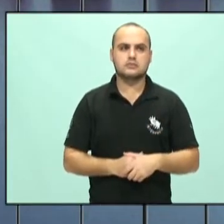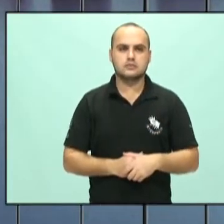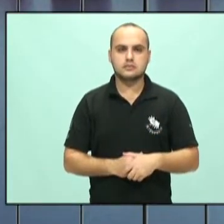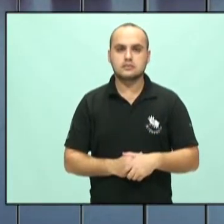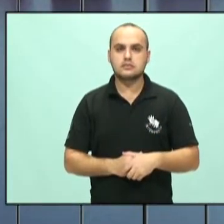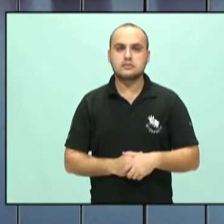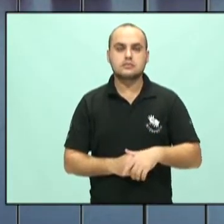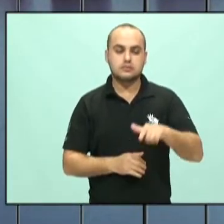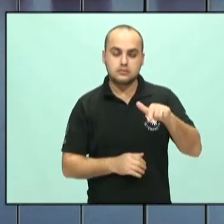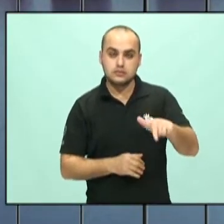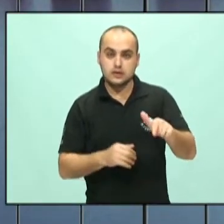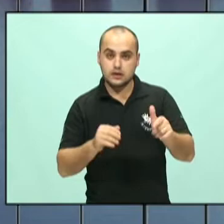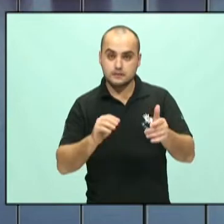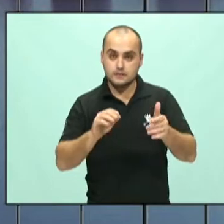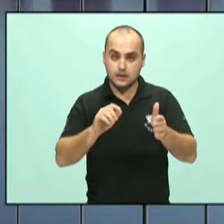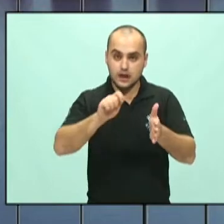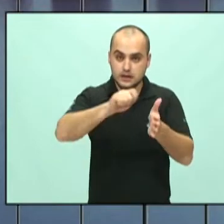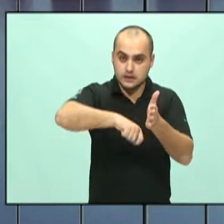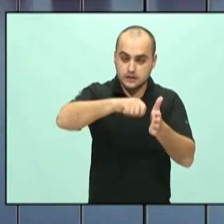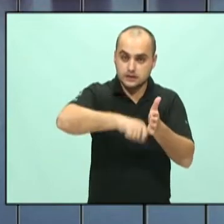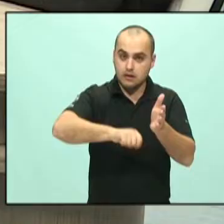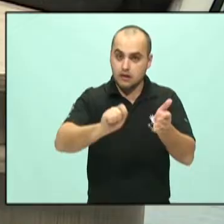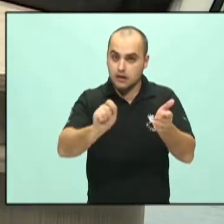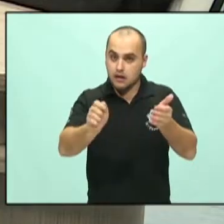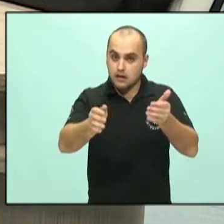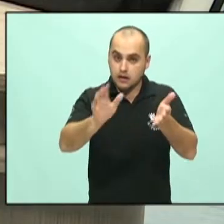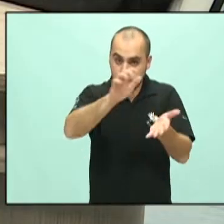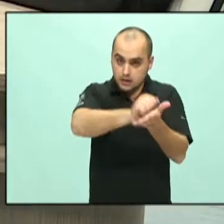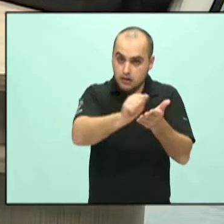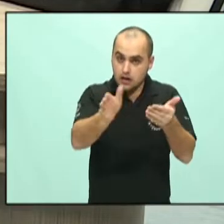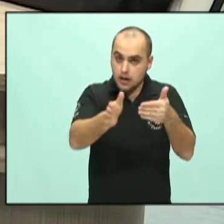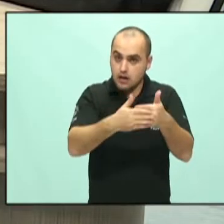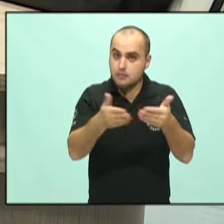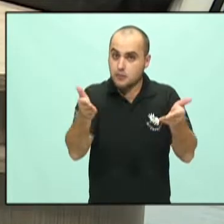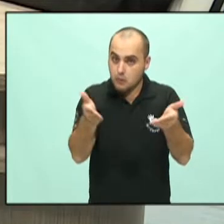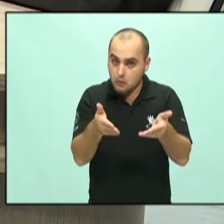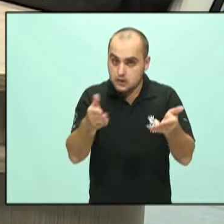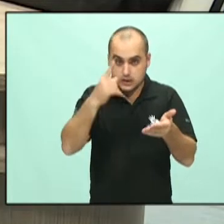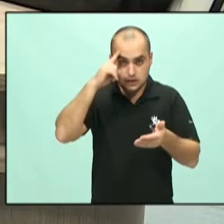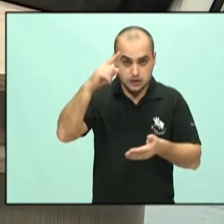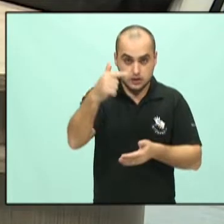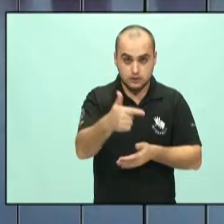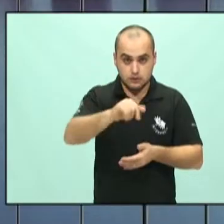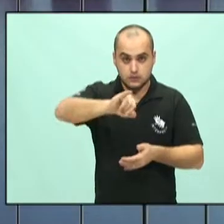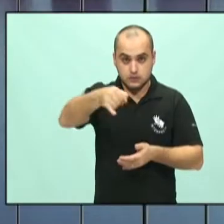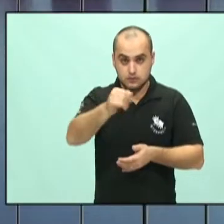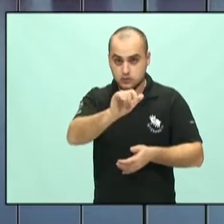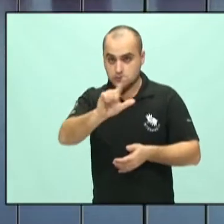ainda pelo site da Univali, no ELIS. 2 de julho, hoje o dia que estamos gravando. Exatamente.